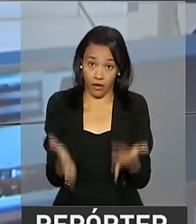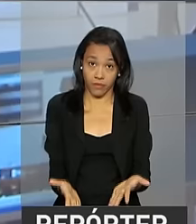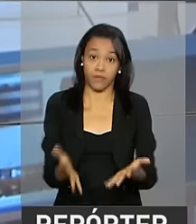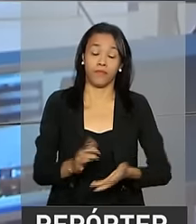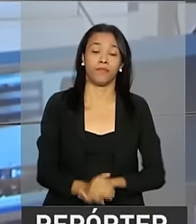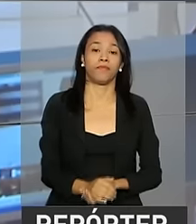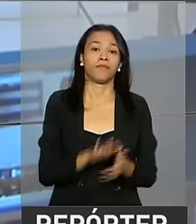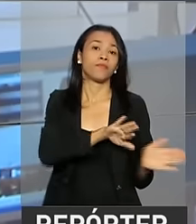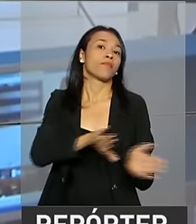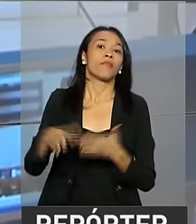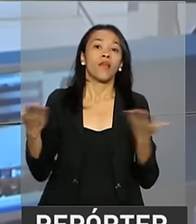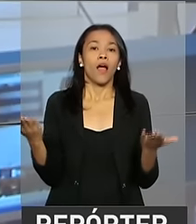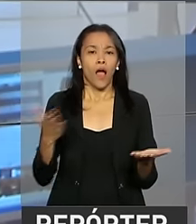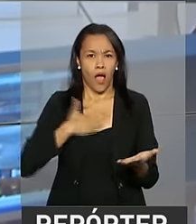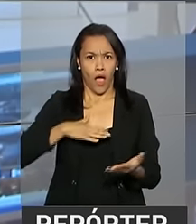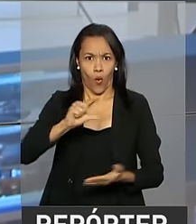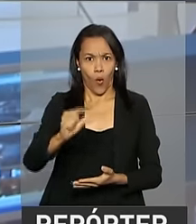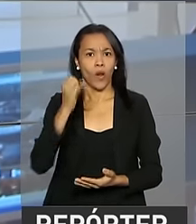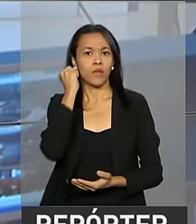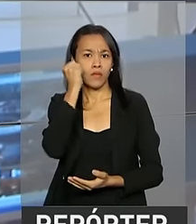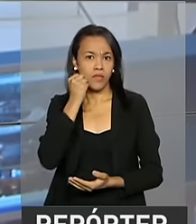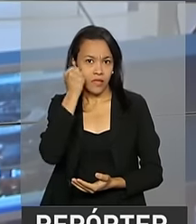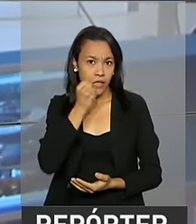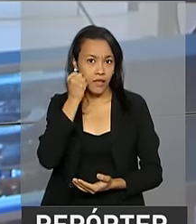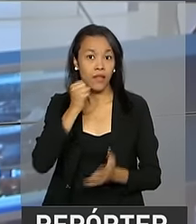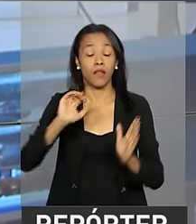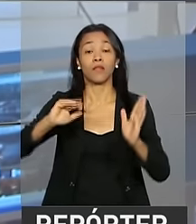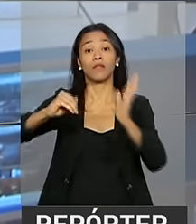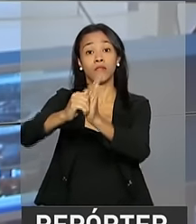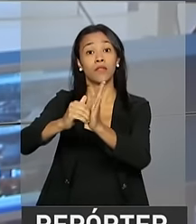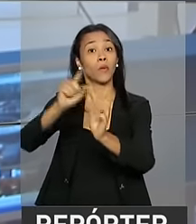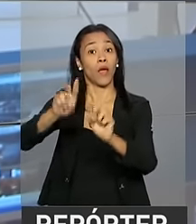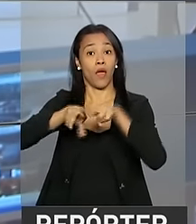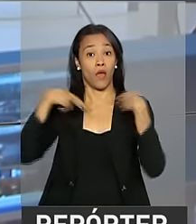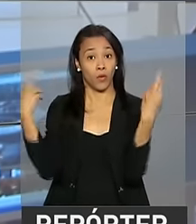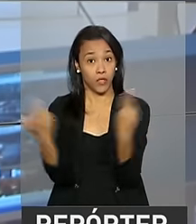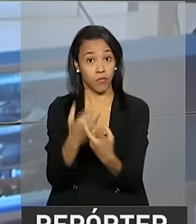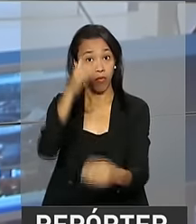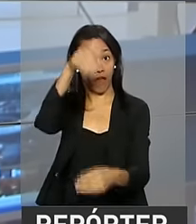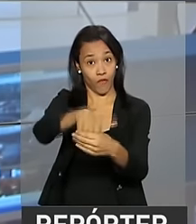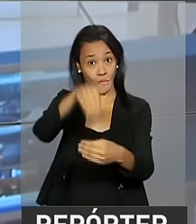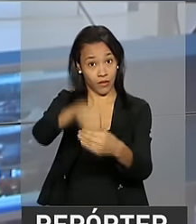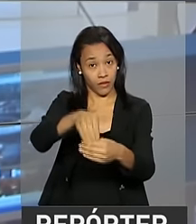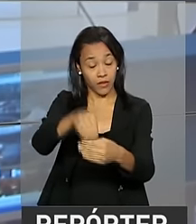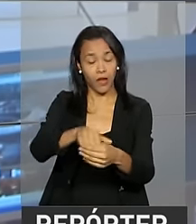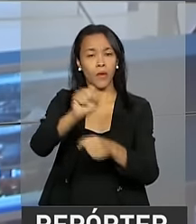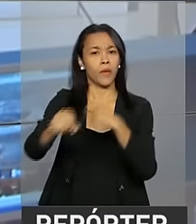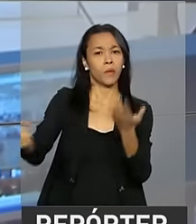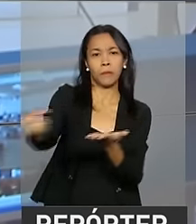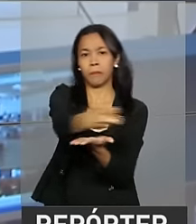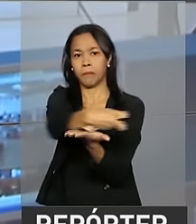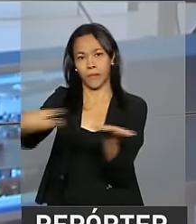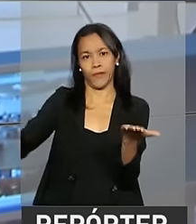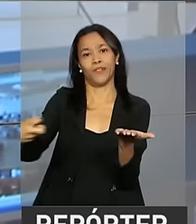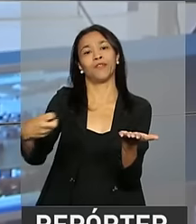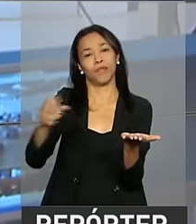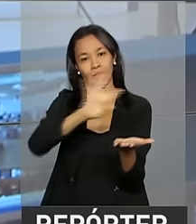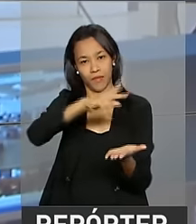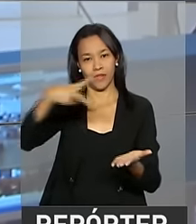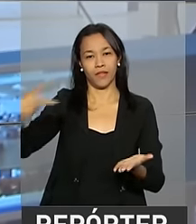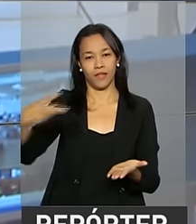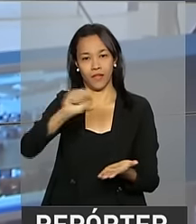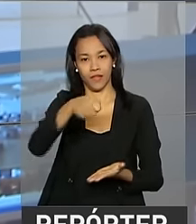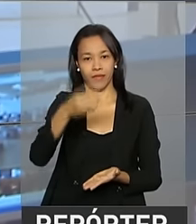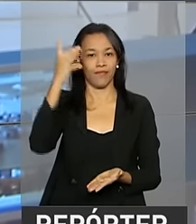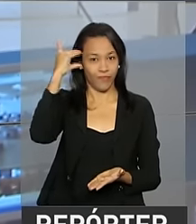E o Senado realiza agora a sessão extraordinária para votar o parecer da Comissão Especial do Impeachment, que recomenda o julgamento da presidenta